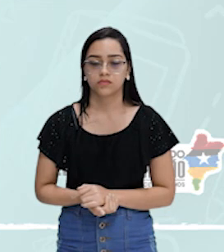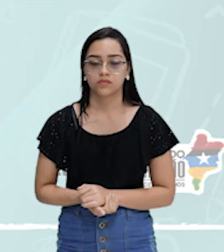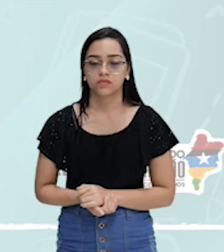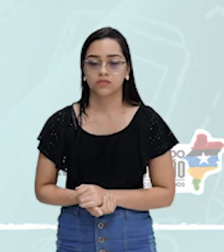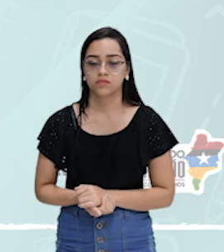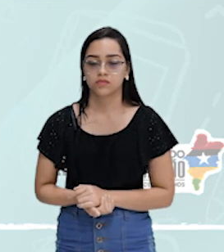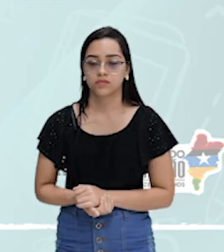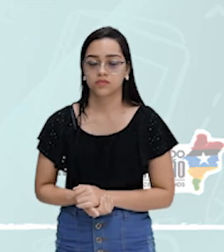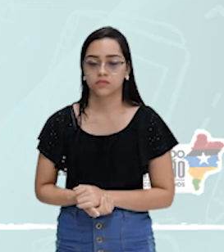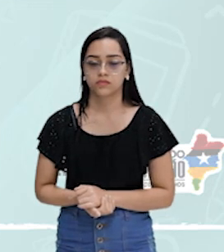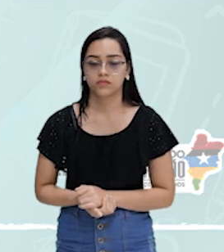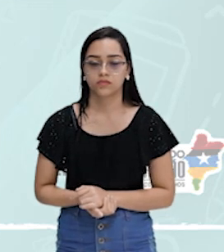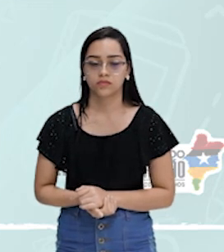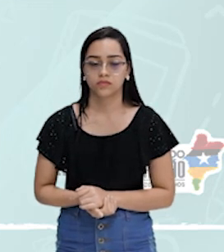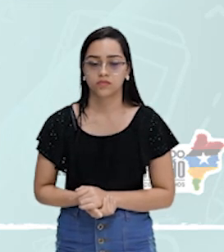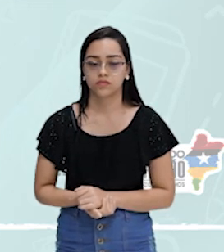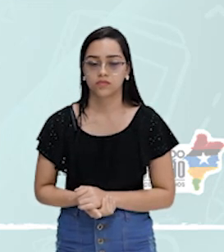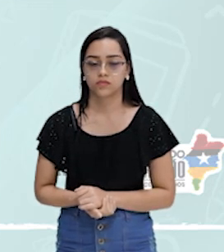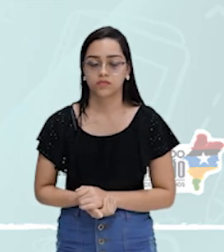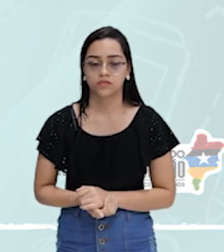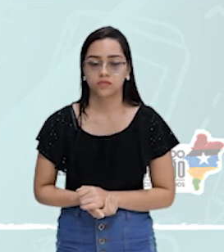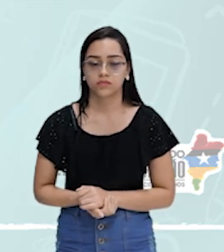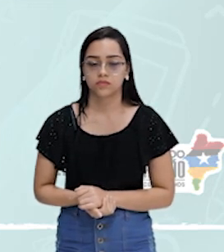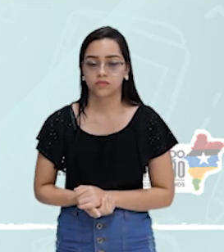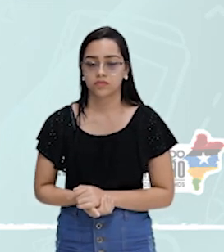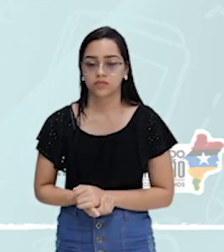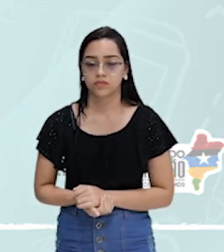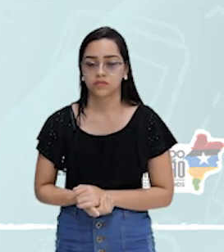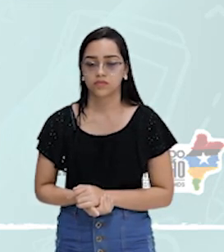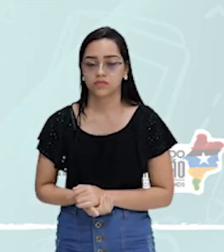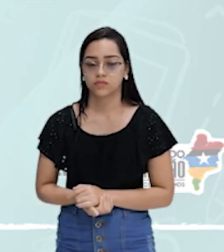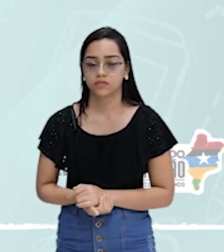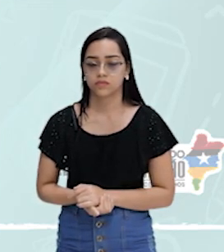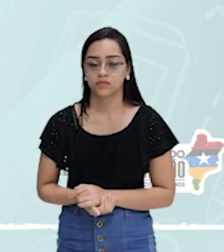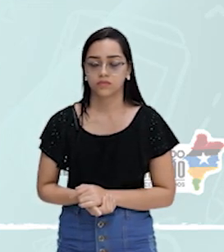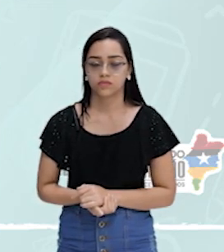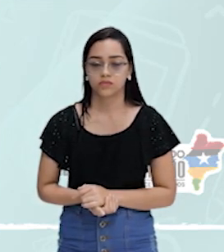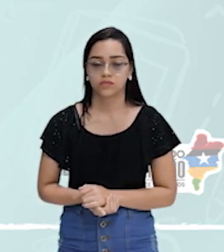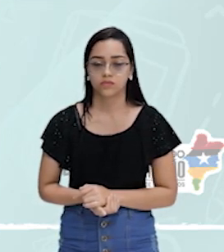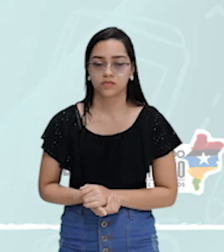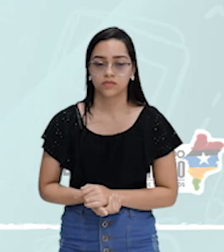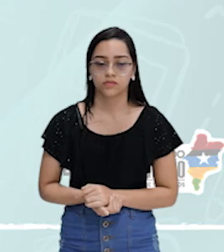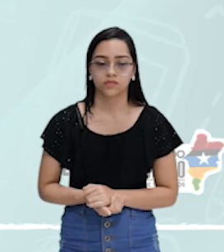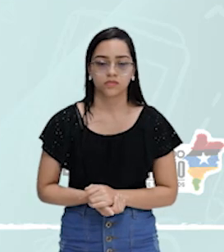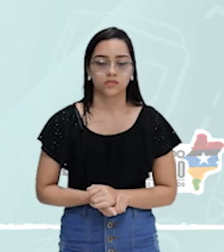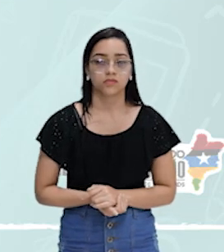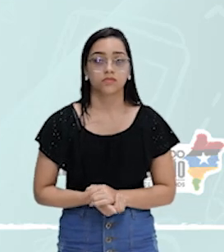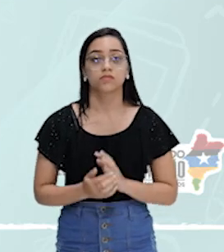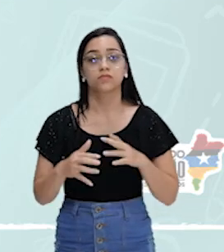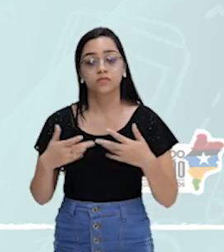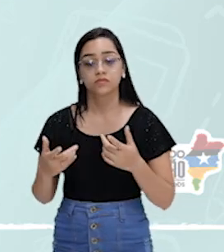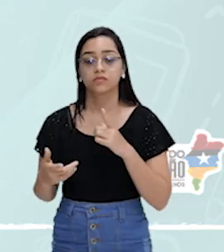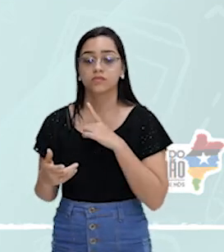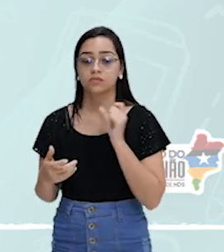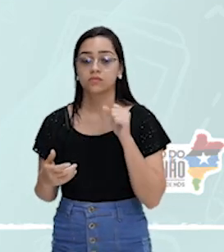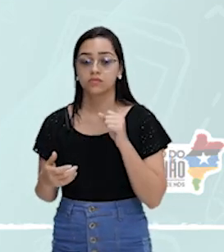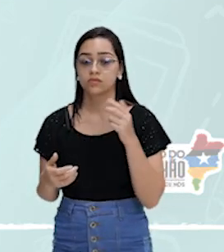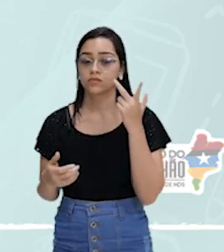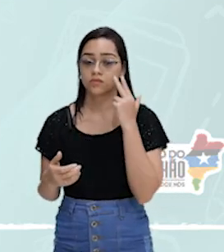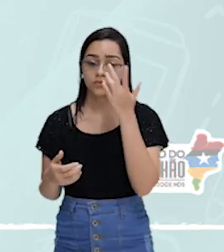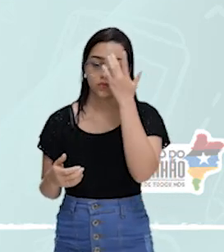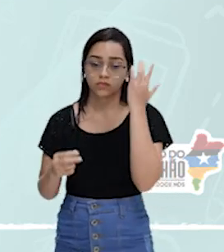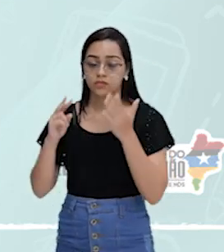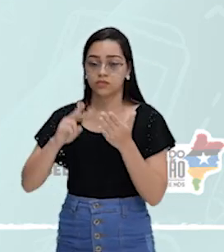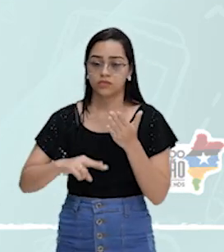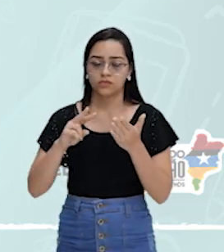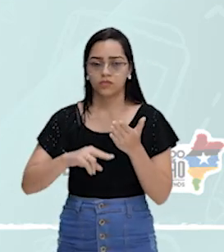inovações do naturalismo, em uma tentativa de educar lentamente o gosto dos leitores, tá? E ainda assim era comum que os